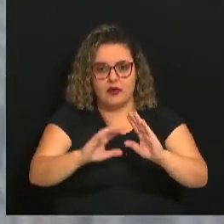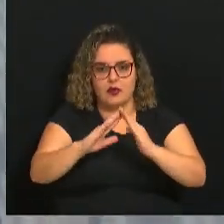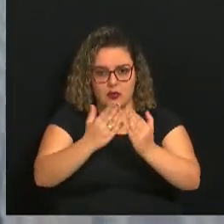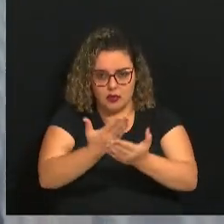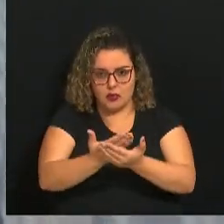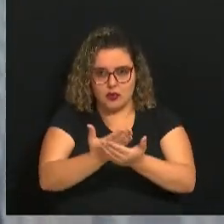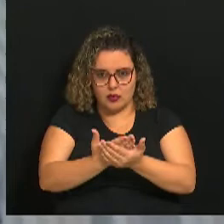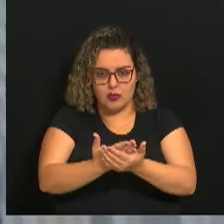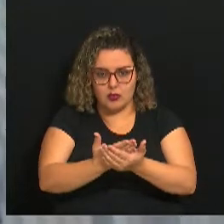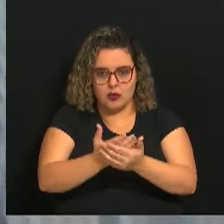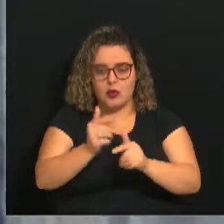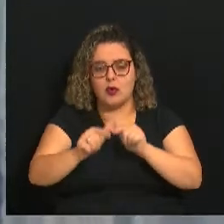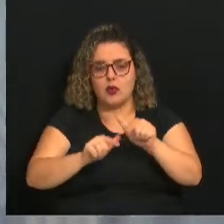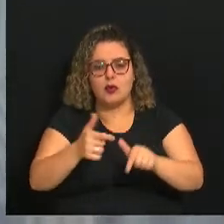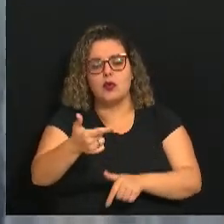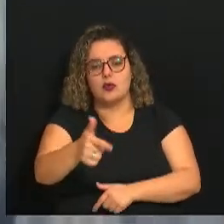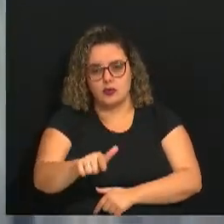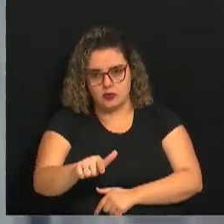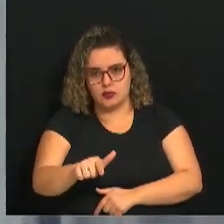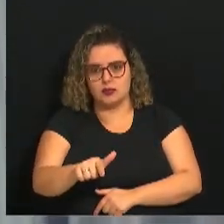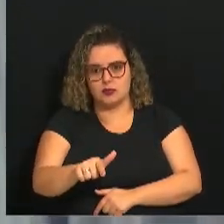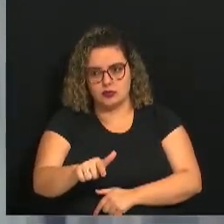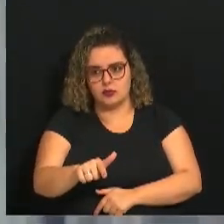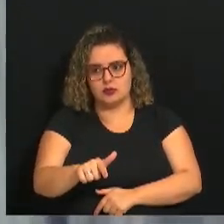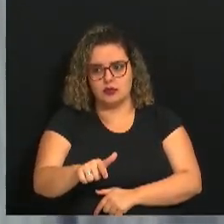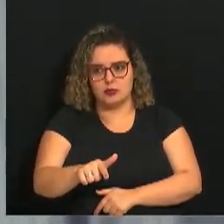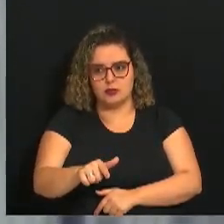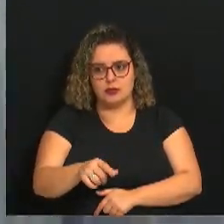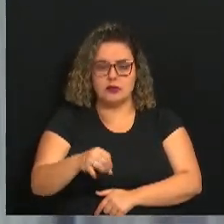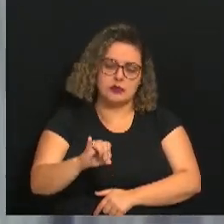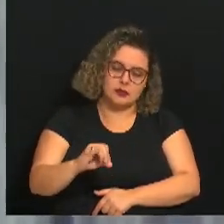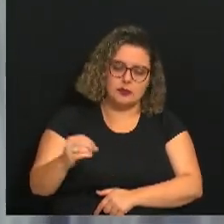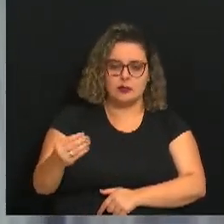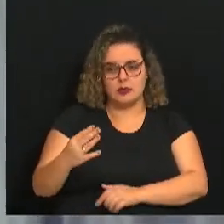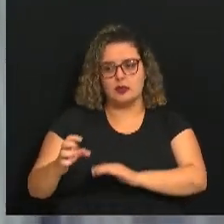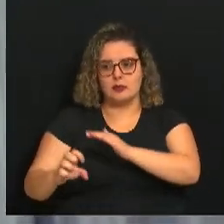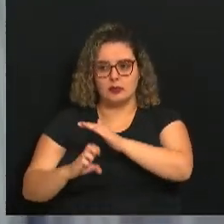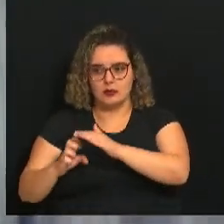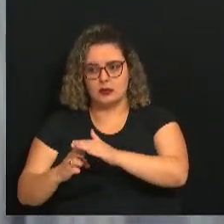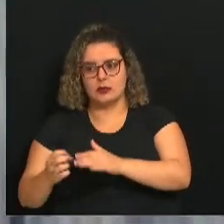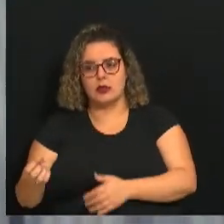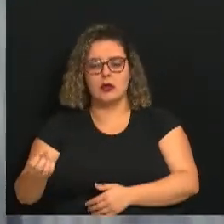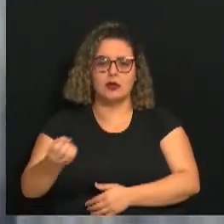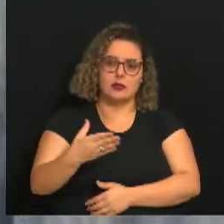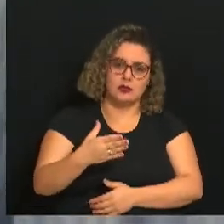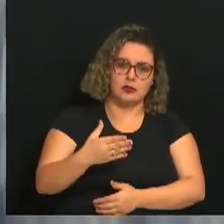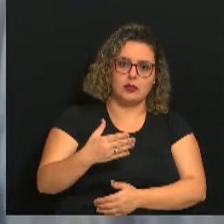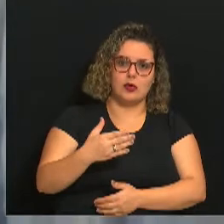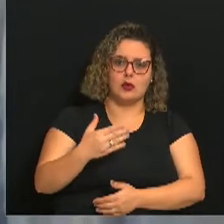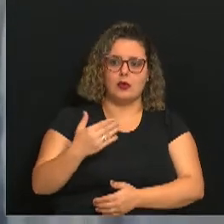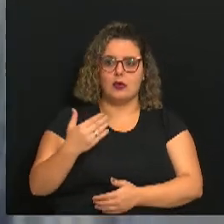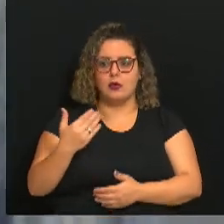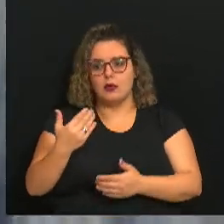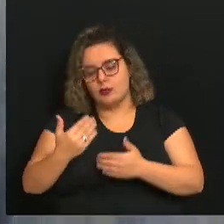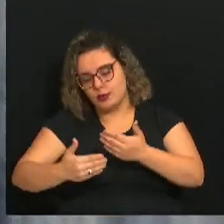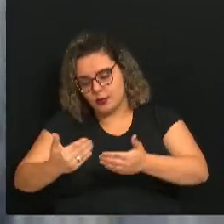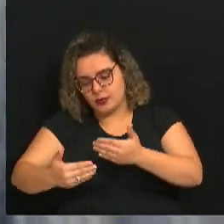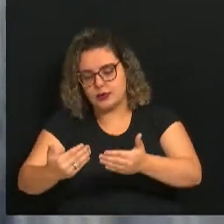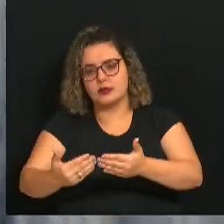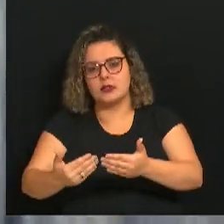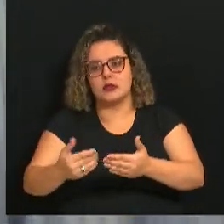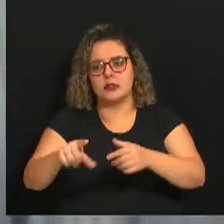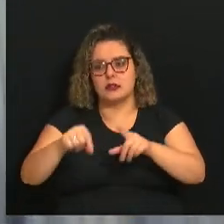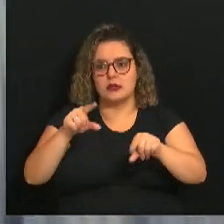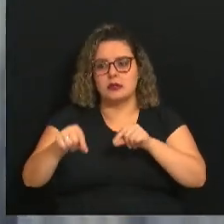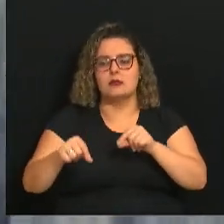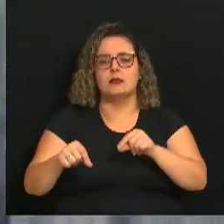continuarem trabalhando nas suas escolas. É evidente que, se for uma nova empresa, é um novo processo seletivo, mas eu já vi em muitos momentos de